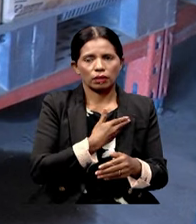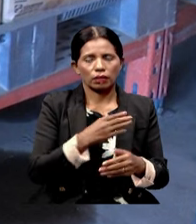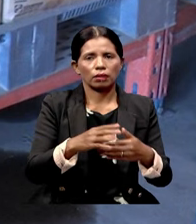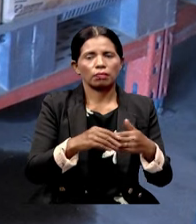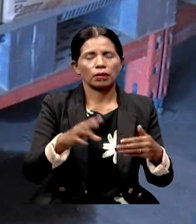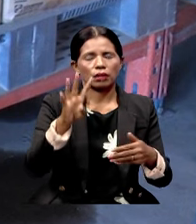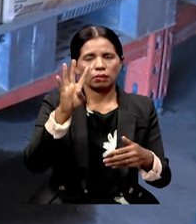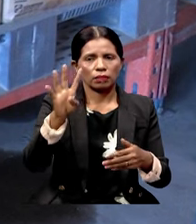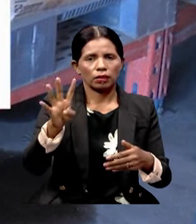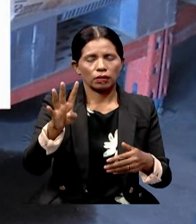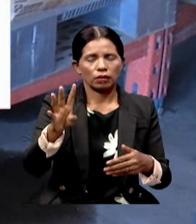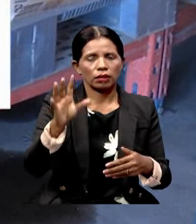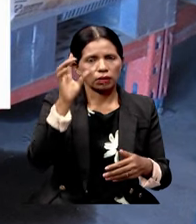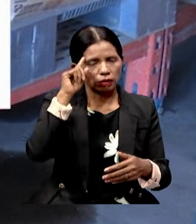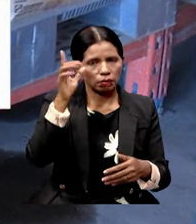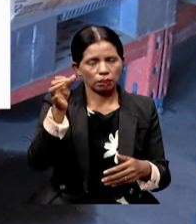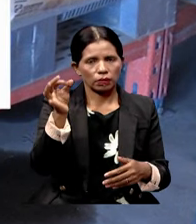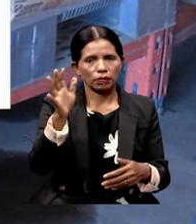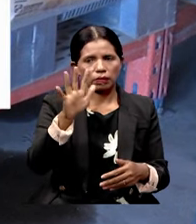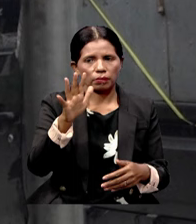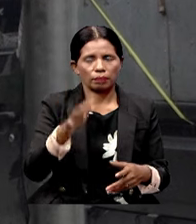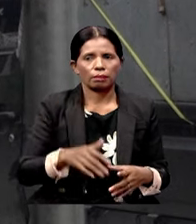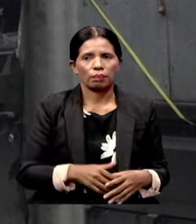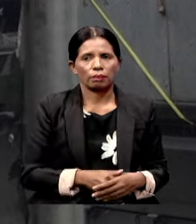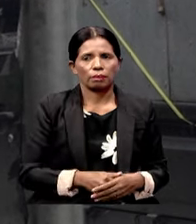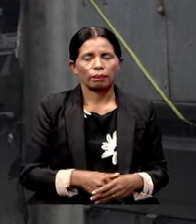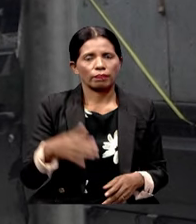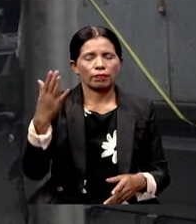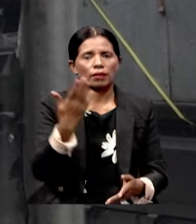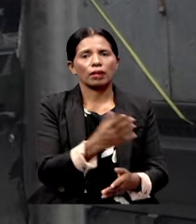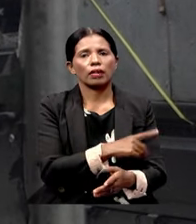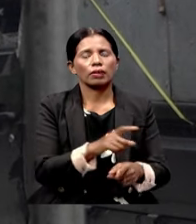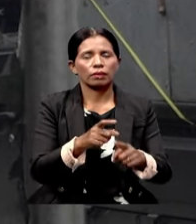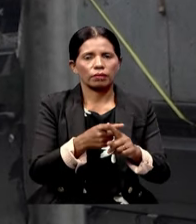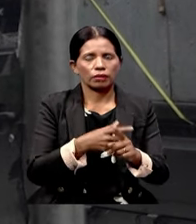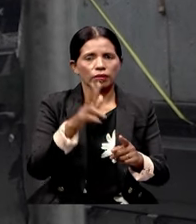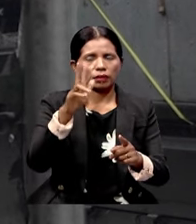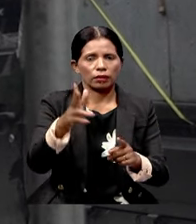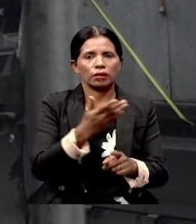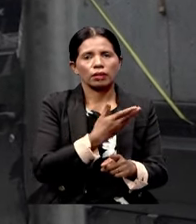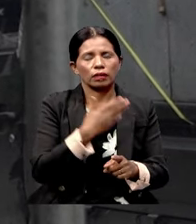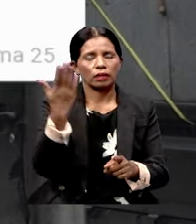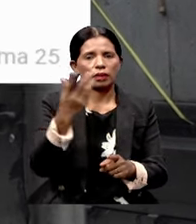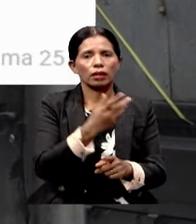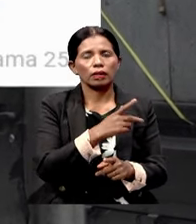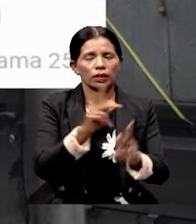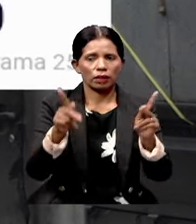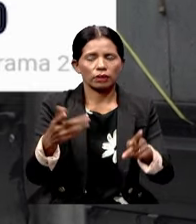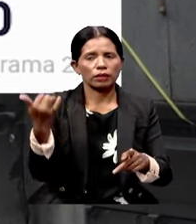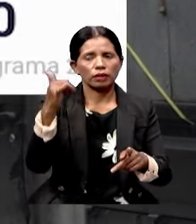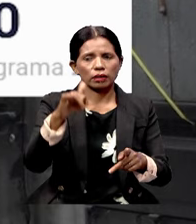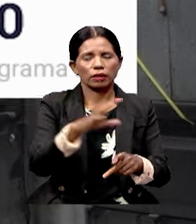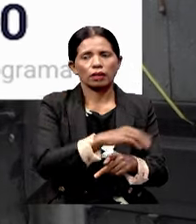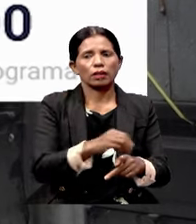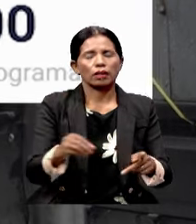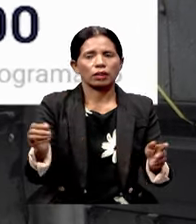hat centavus sianu resen lima. Ia trimestre da tolo hatudu katak folin sasang ia loza sire e dili variação